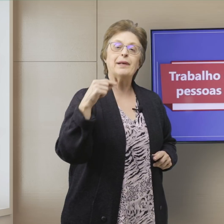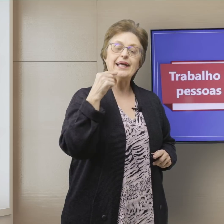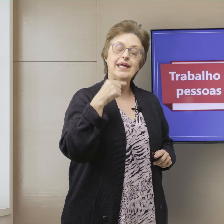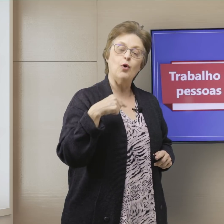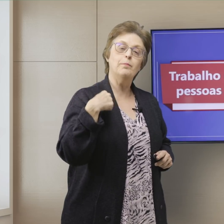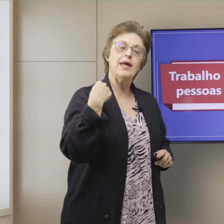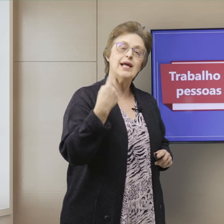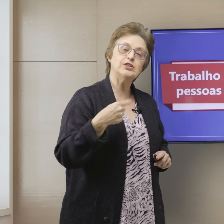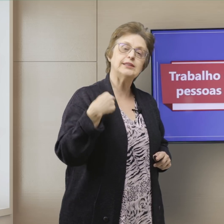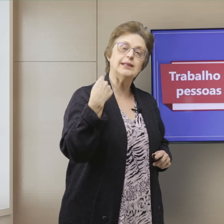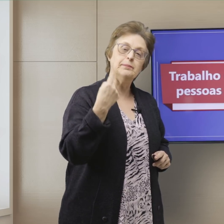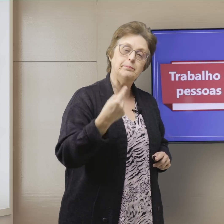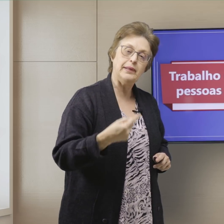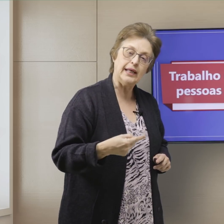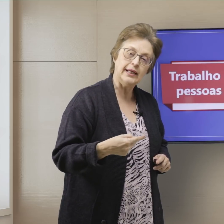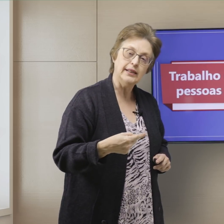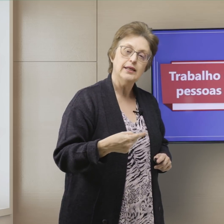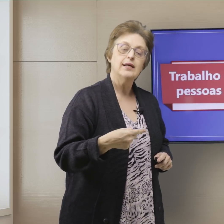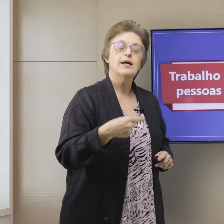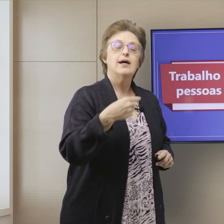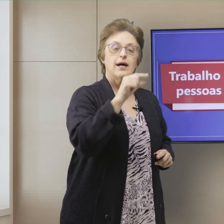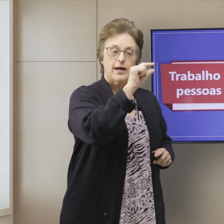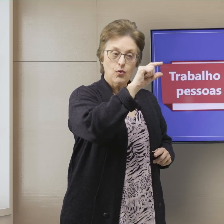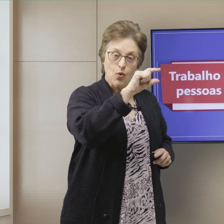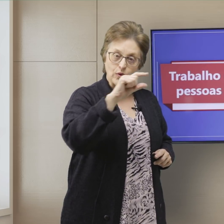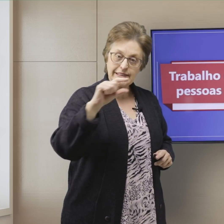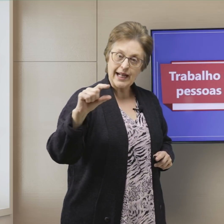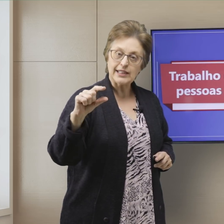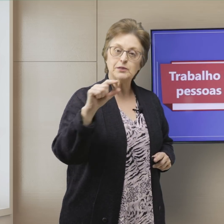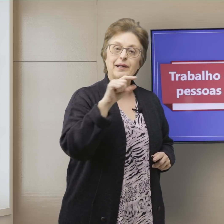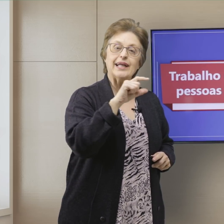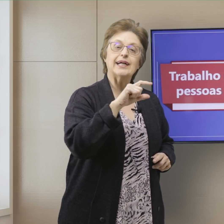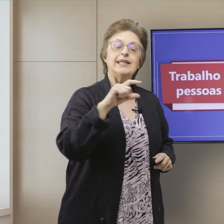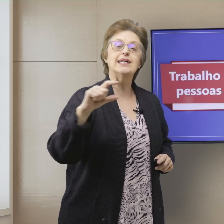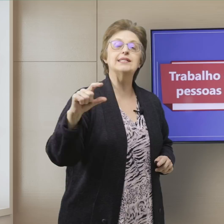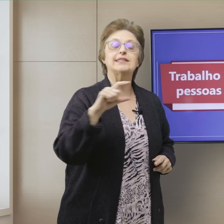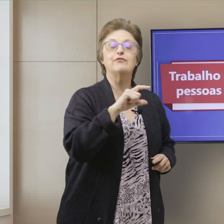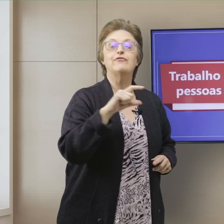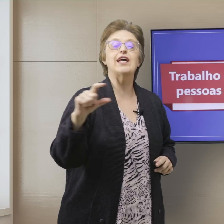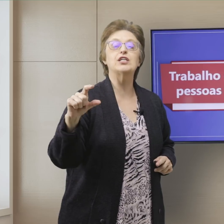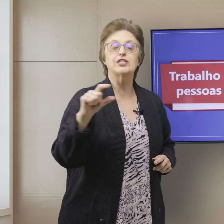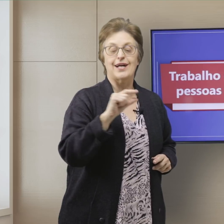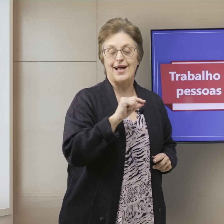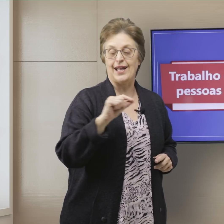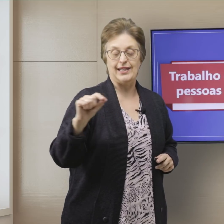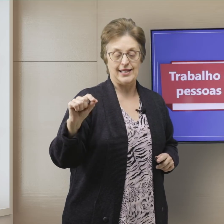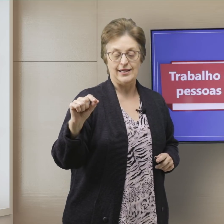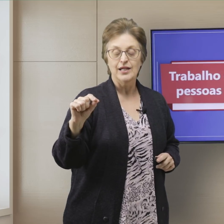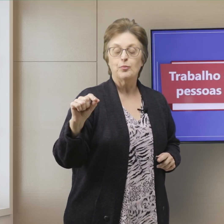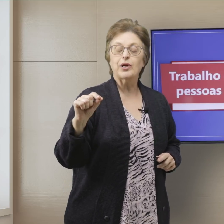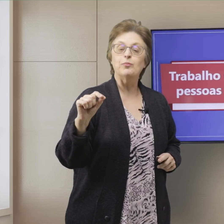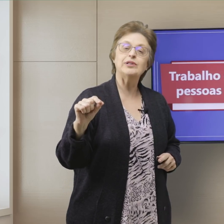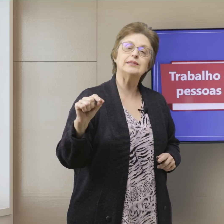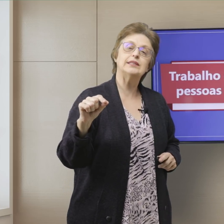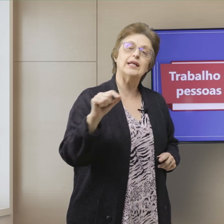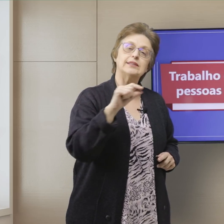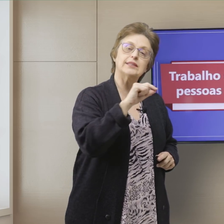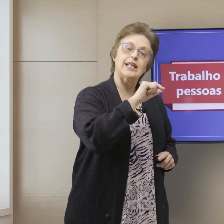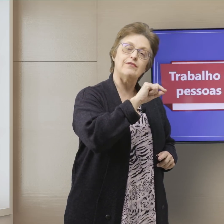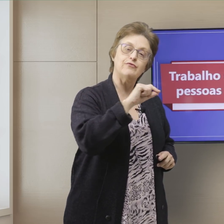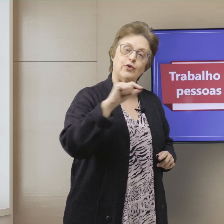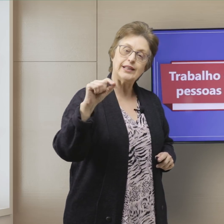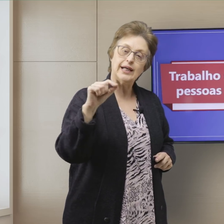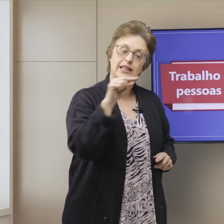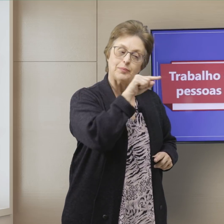preta, para que aumente também o contraste, para que a criança veja a linha, porque muitas vezes